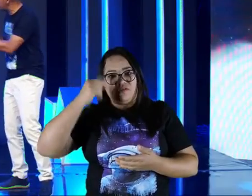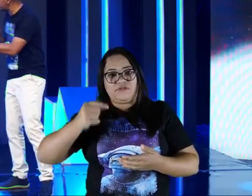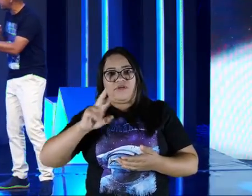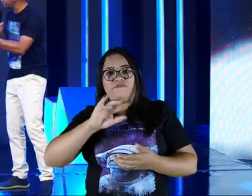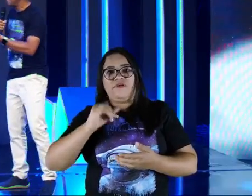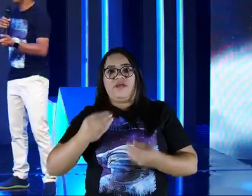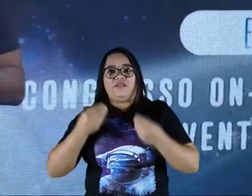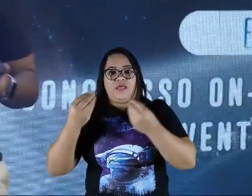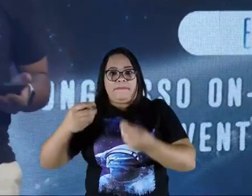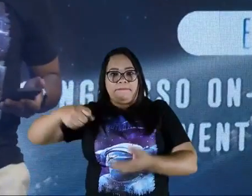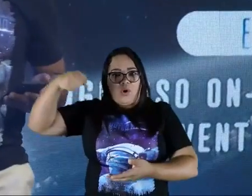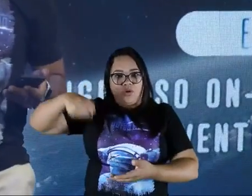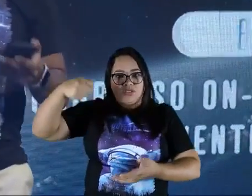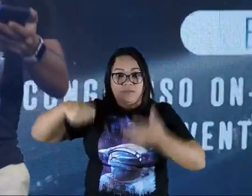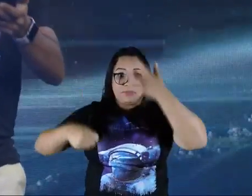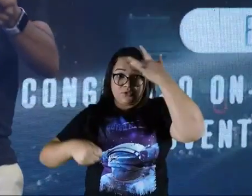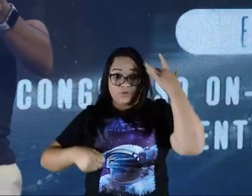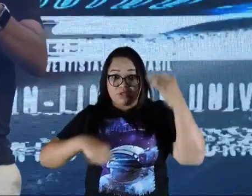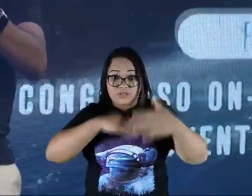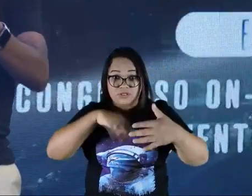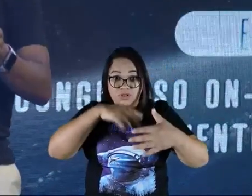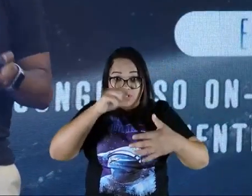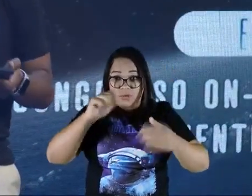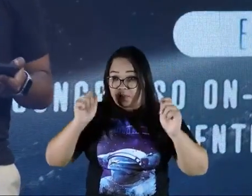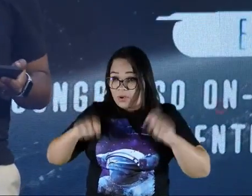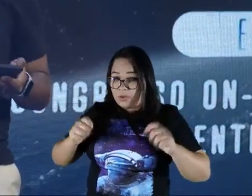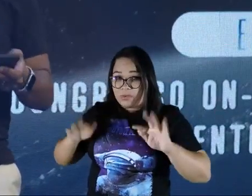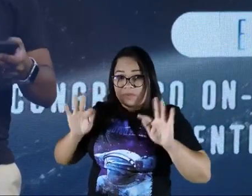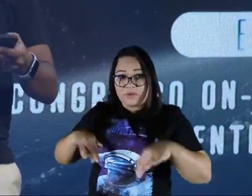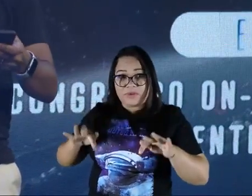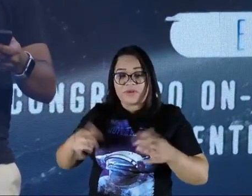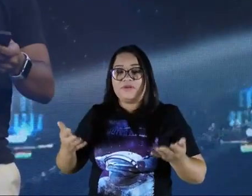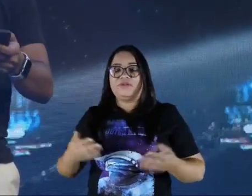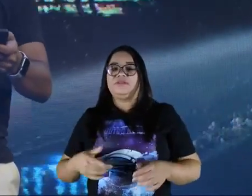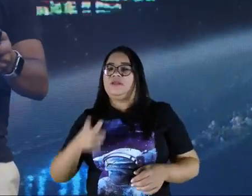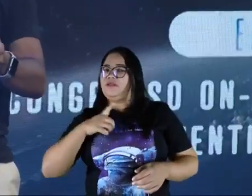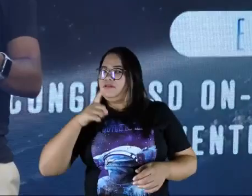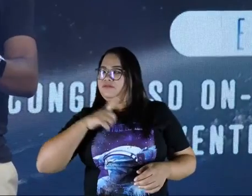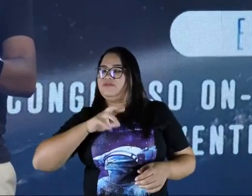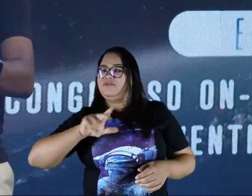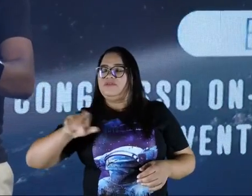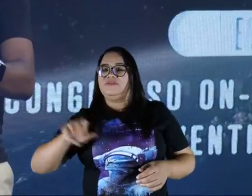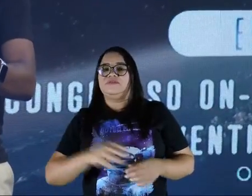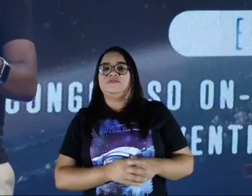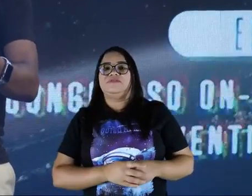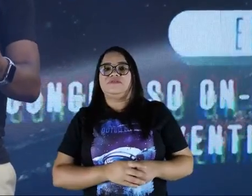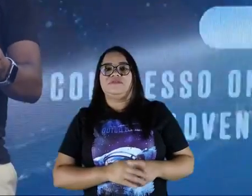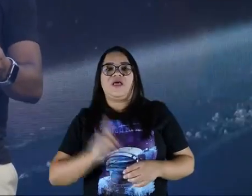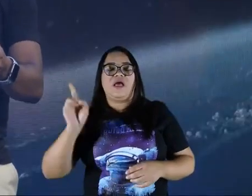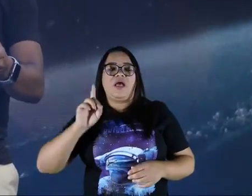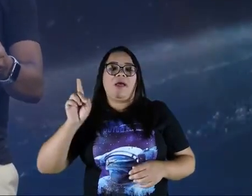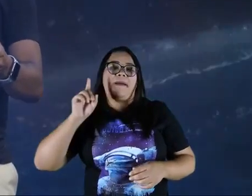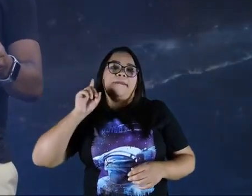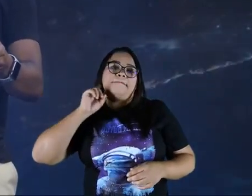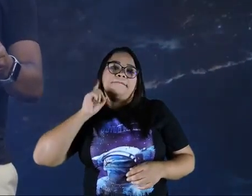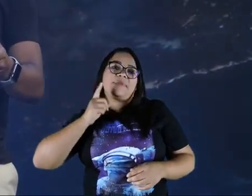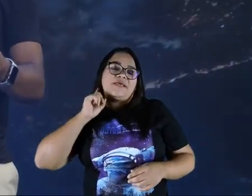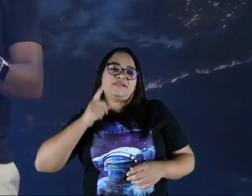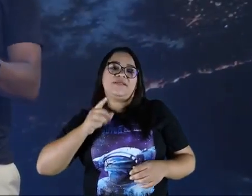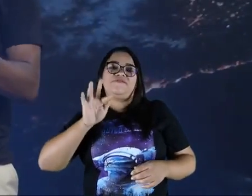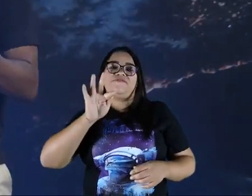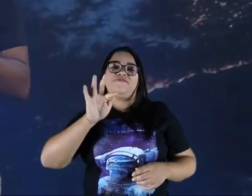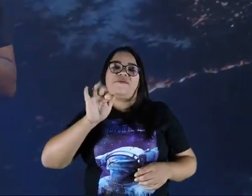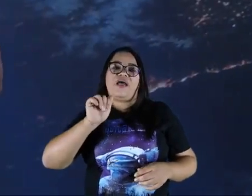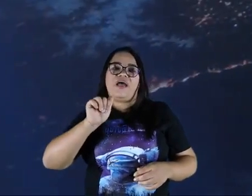fornecerão as bolsas. Por favor, pra pastor, galera. Pra gente finalizar. É verdade, vamos finalizar, vamos lá. Tem muito aqui. A FAD de Minas, inclusive, tá mandando aqui. Manda um abraço pra FAD de